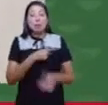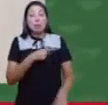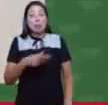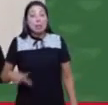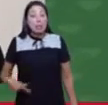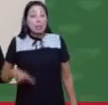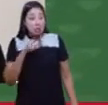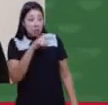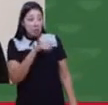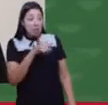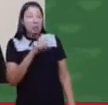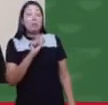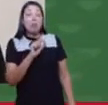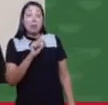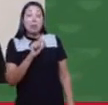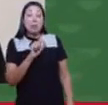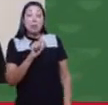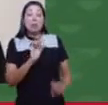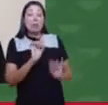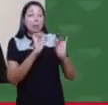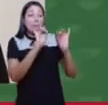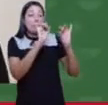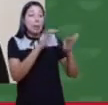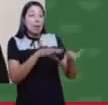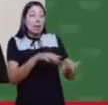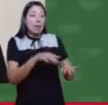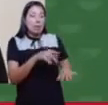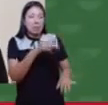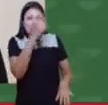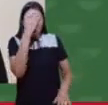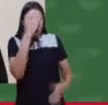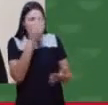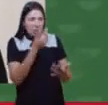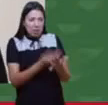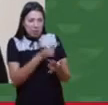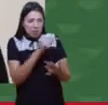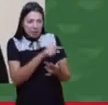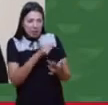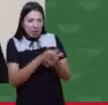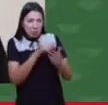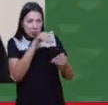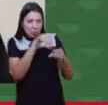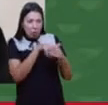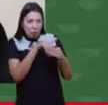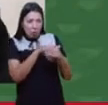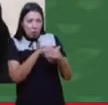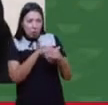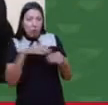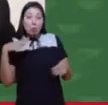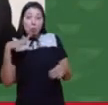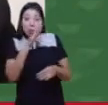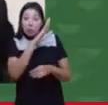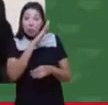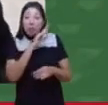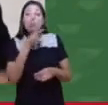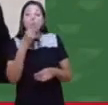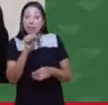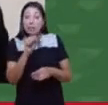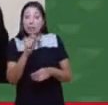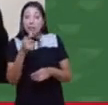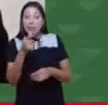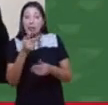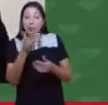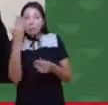da República, é jogar desconfiança na urna eletrônica. O Bolsonaro é capaz de dizer, sem